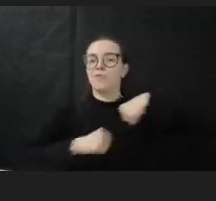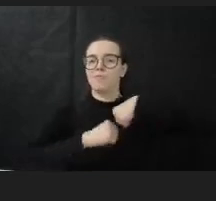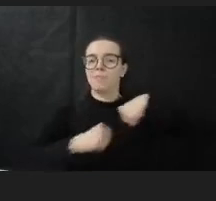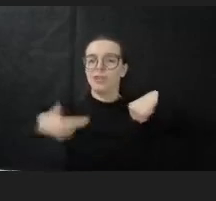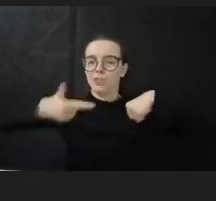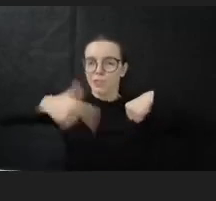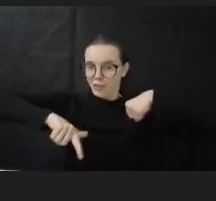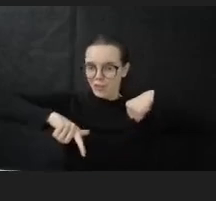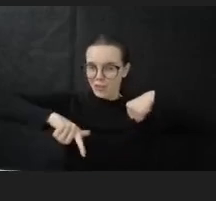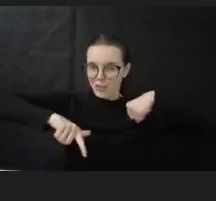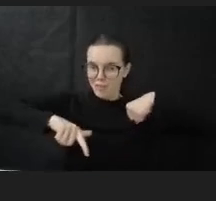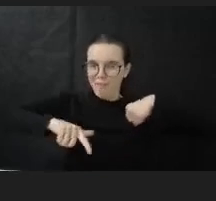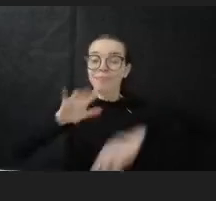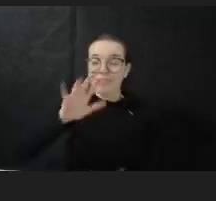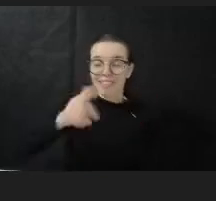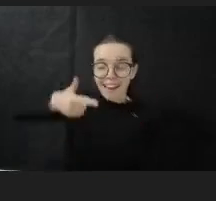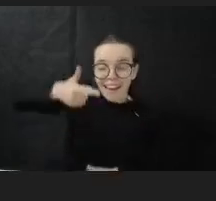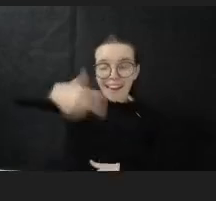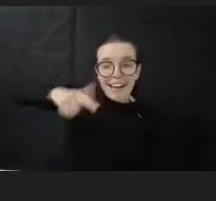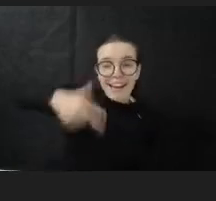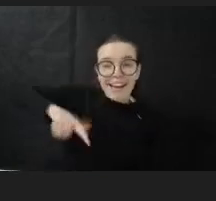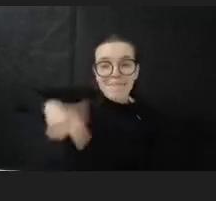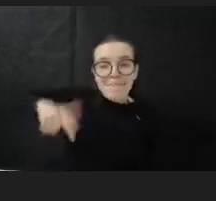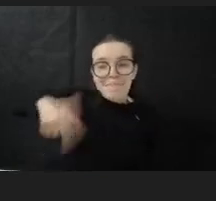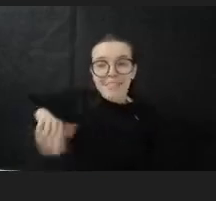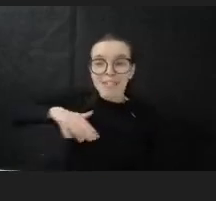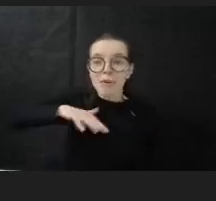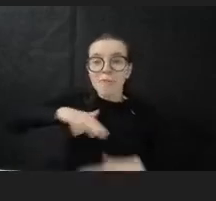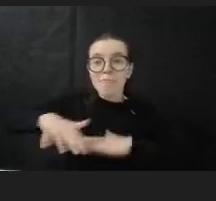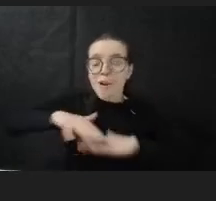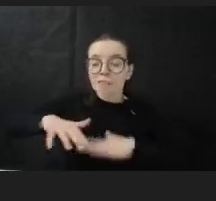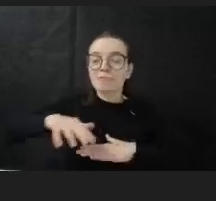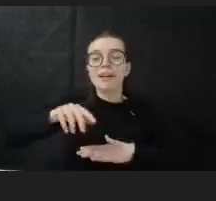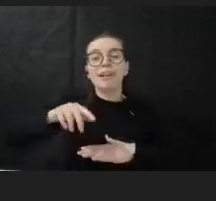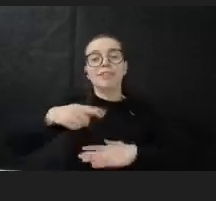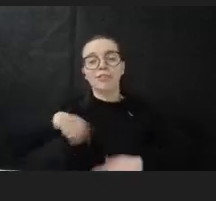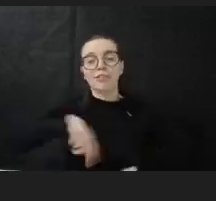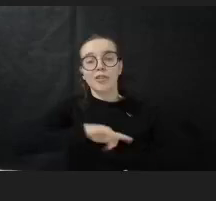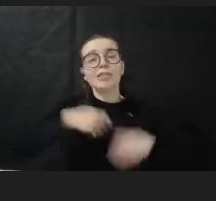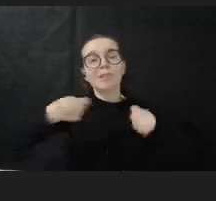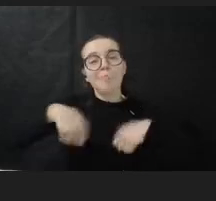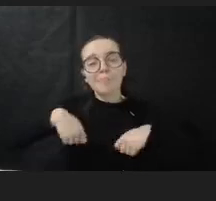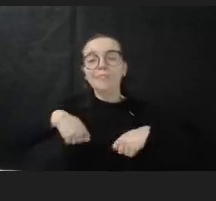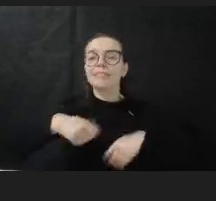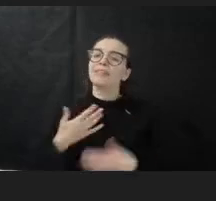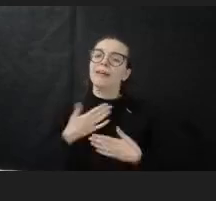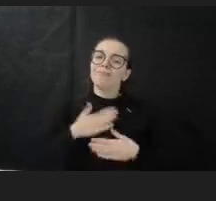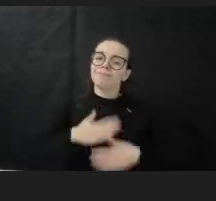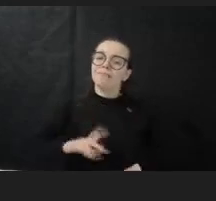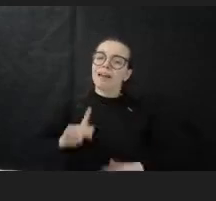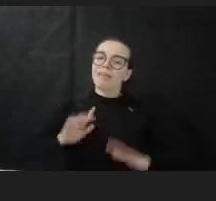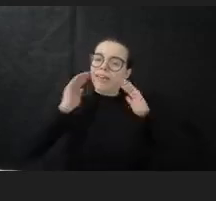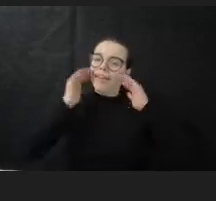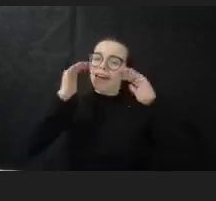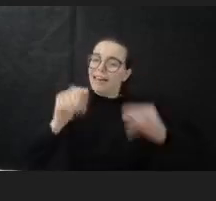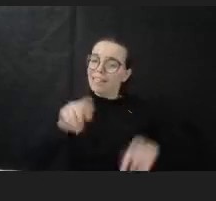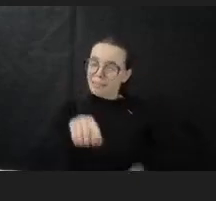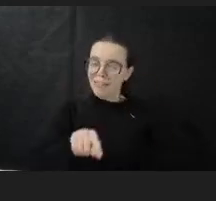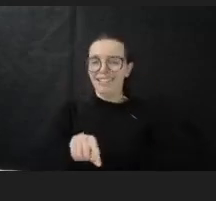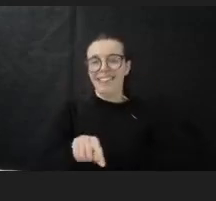de movimento nós não conseguimos fazer, promover essa oxigenação do músculo, né? Em toda uma